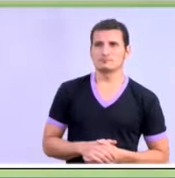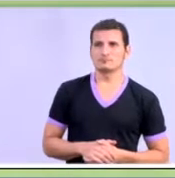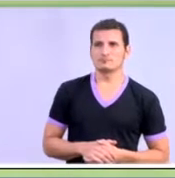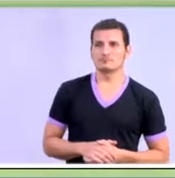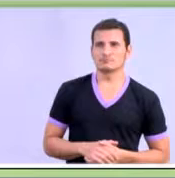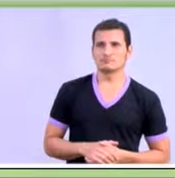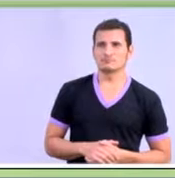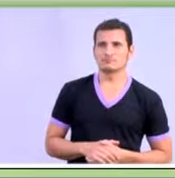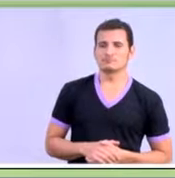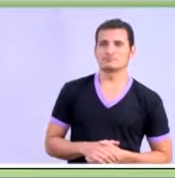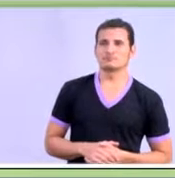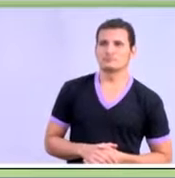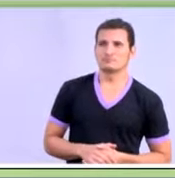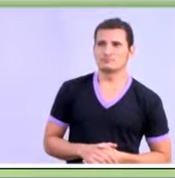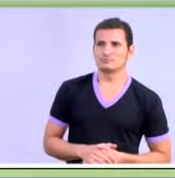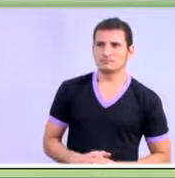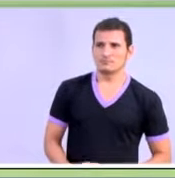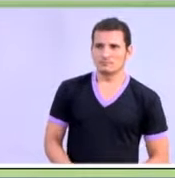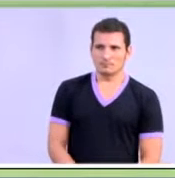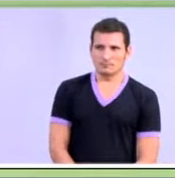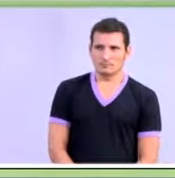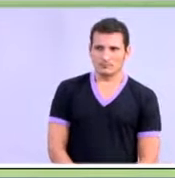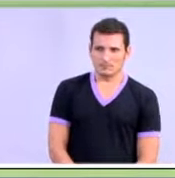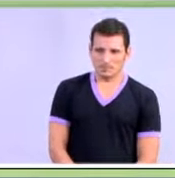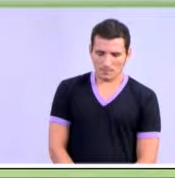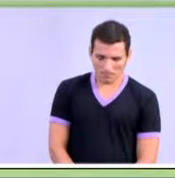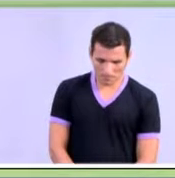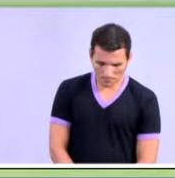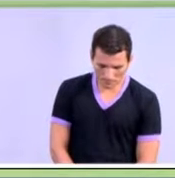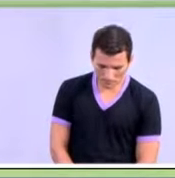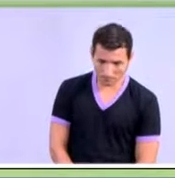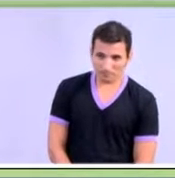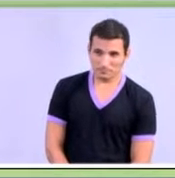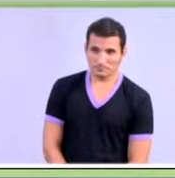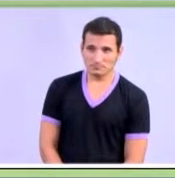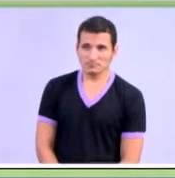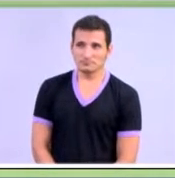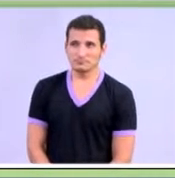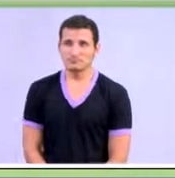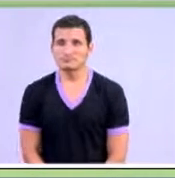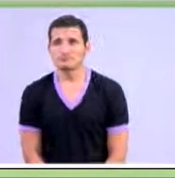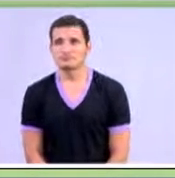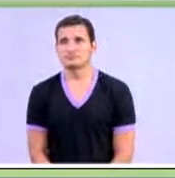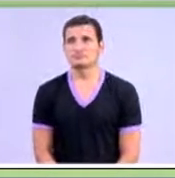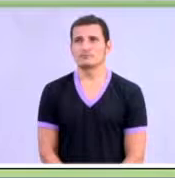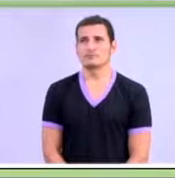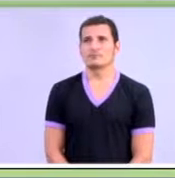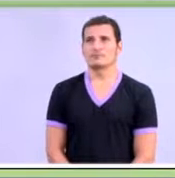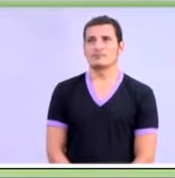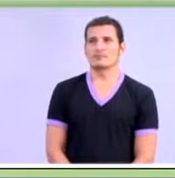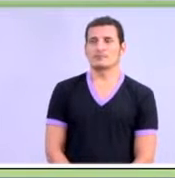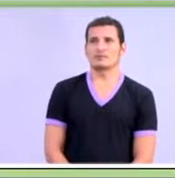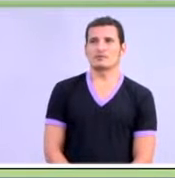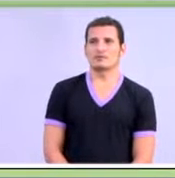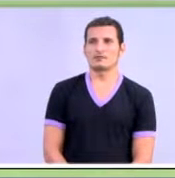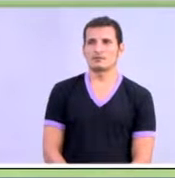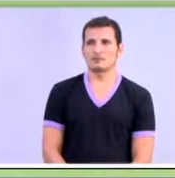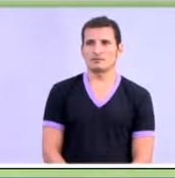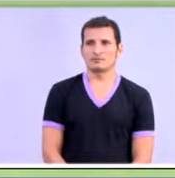não venha ajudar. Pessoal, novamente, eu gosto de falar e vou falar todas as